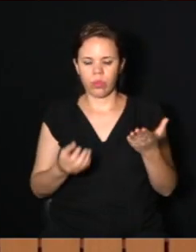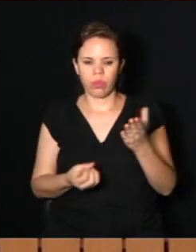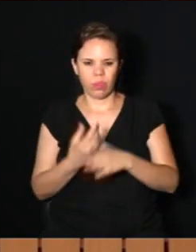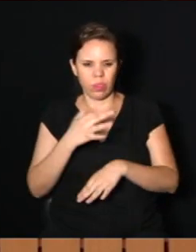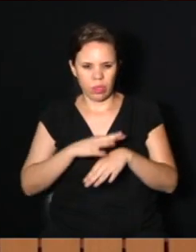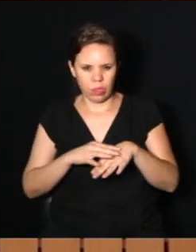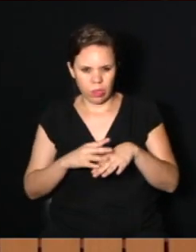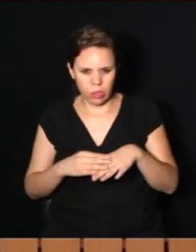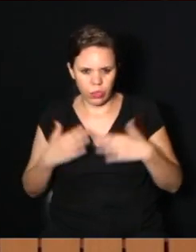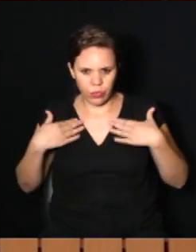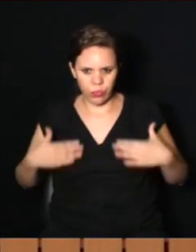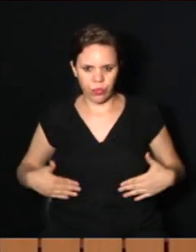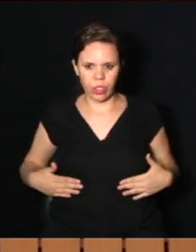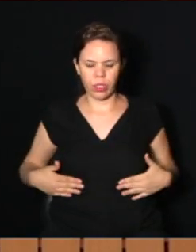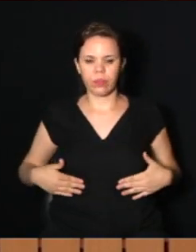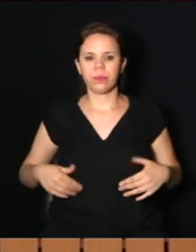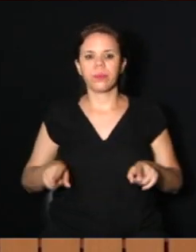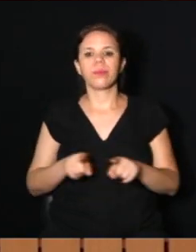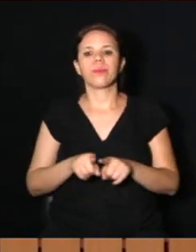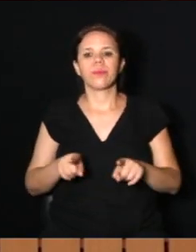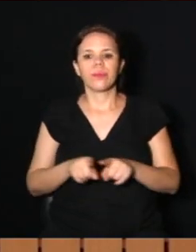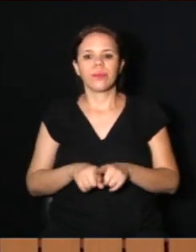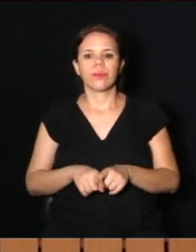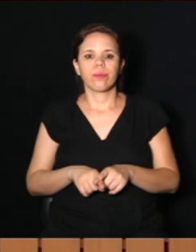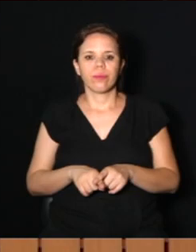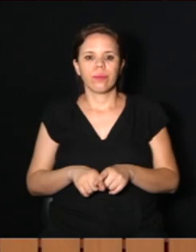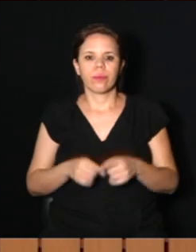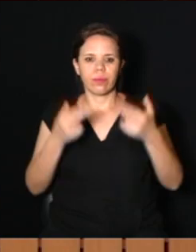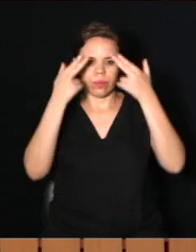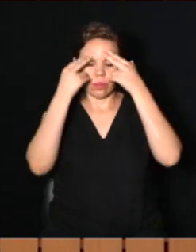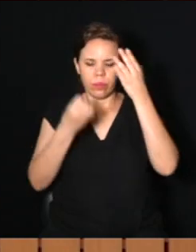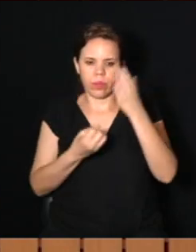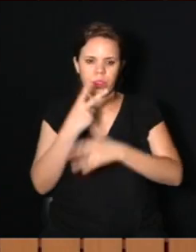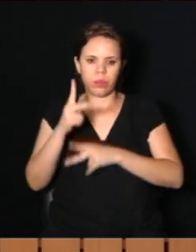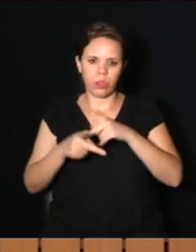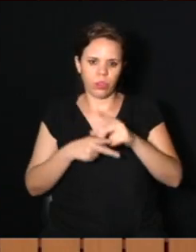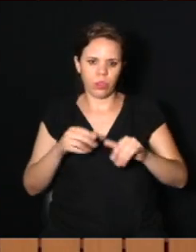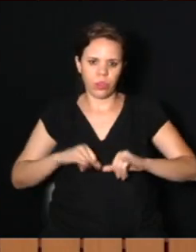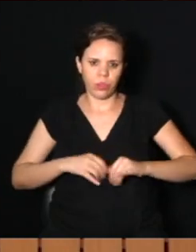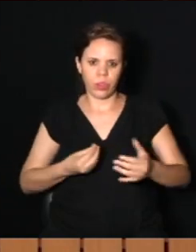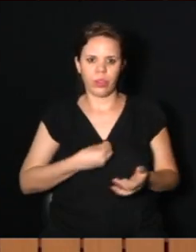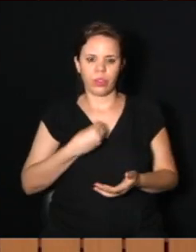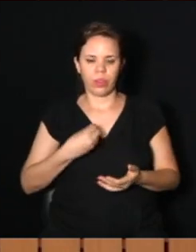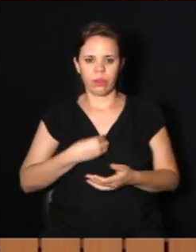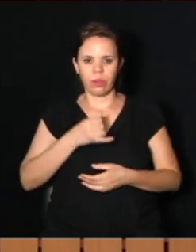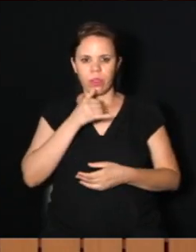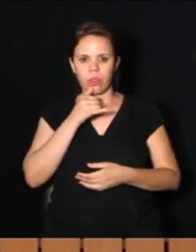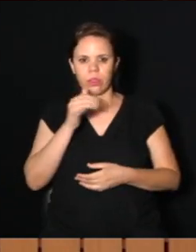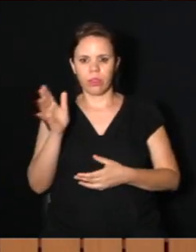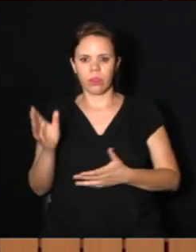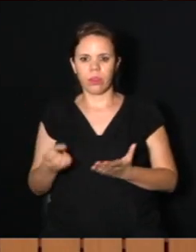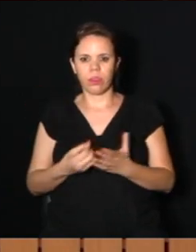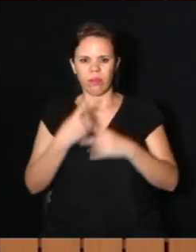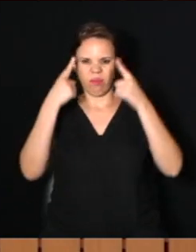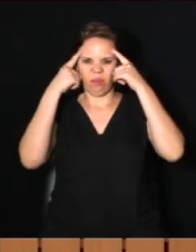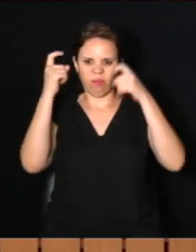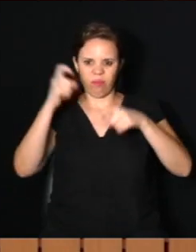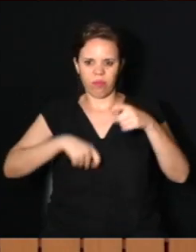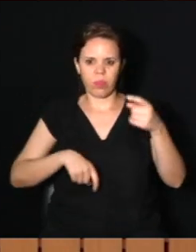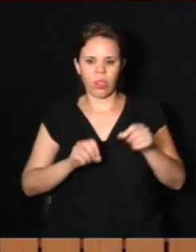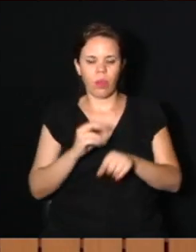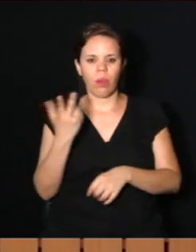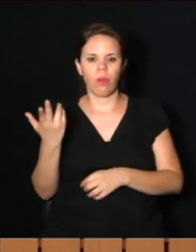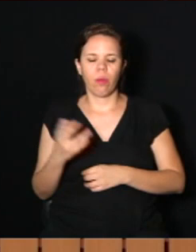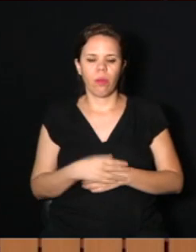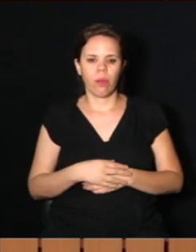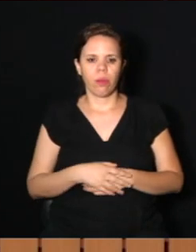ser traumas físicos e traumas do impacto da situação que as pessoas vivendo, levando em consideração, por exemplo, situações de violência ou